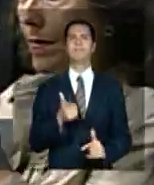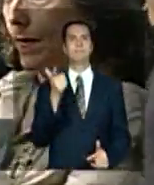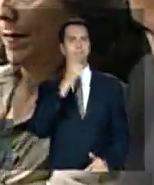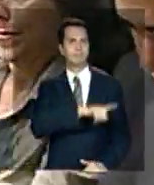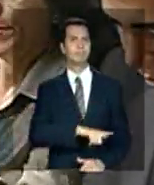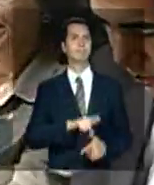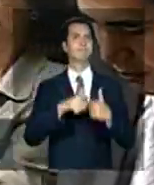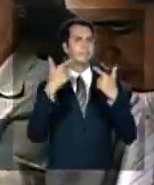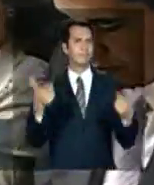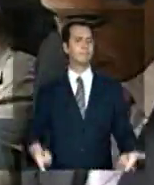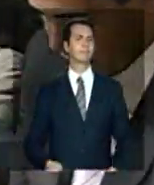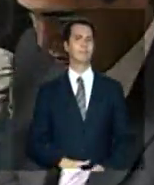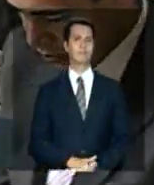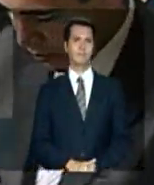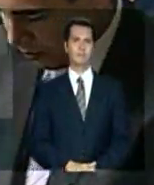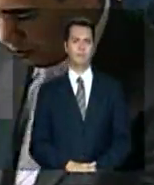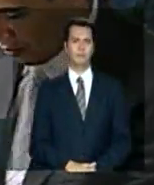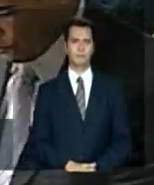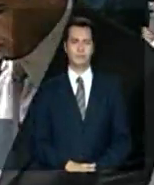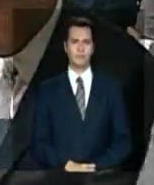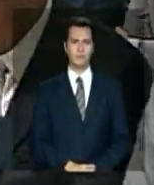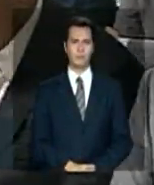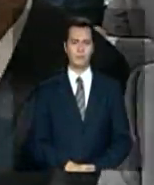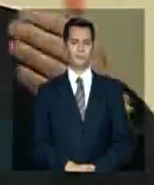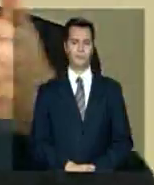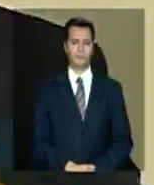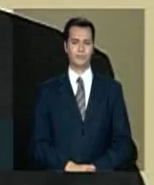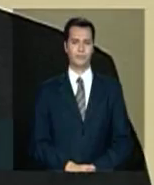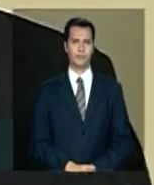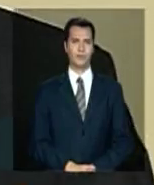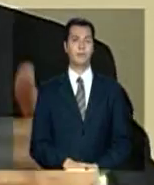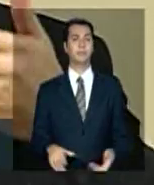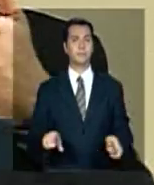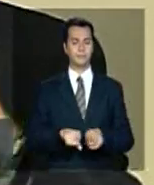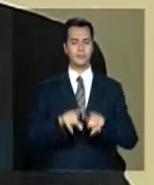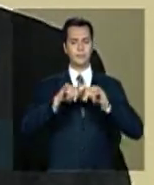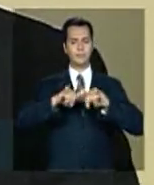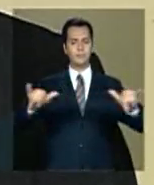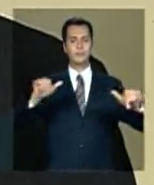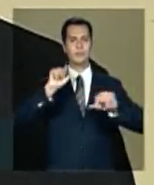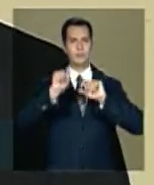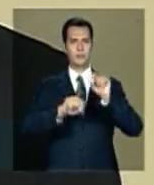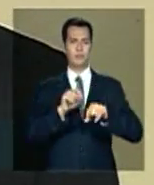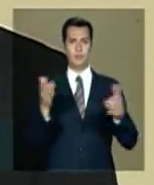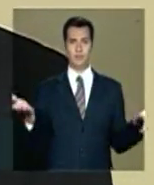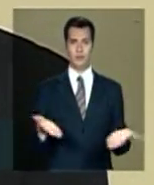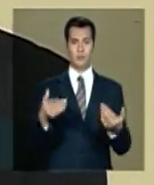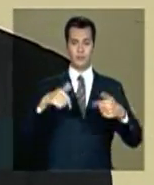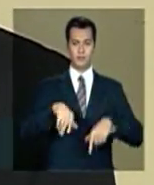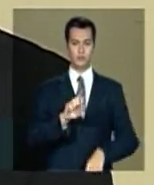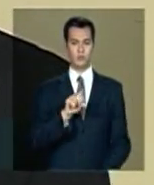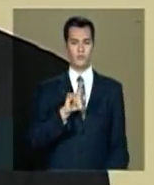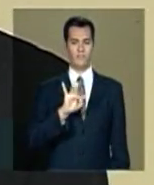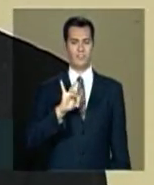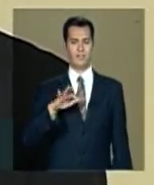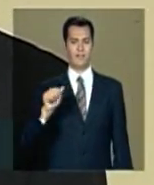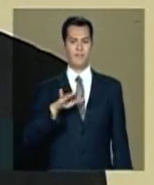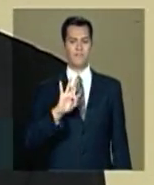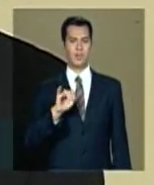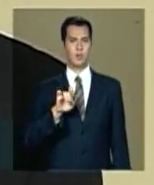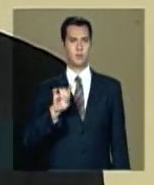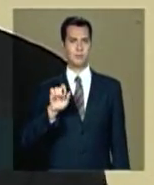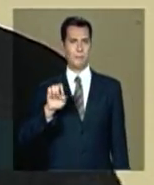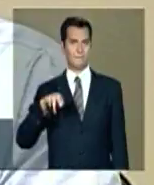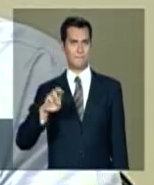contra rede cegonha quer dizer que o Sofia Feldman com esses novos leitos de unidade de cuidados intermediários